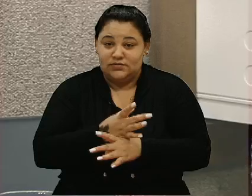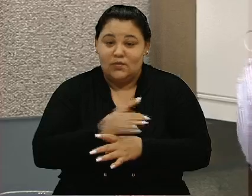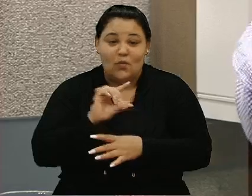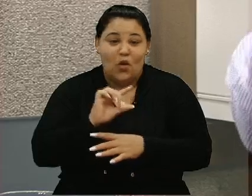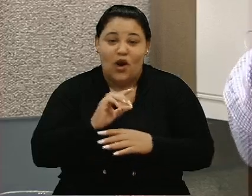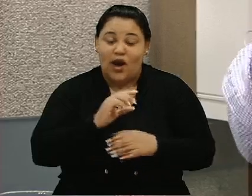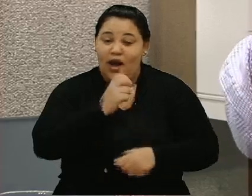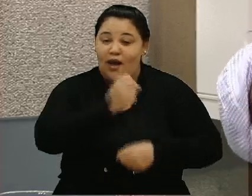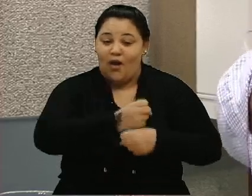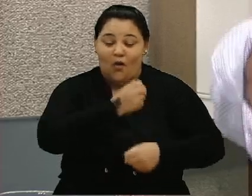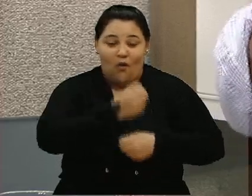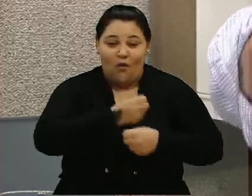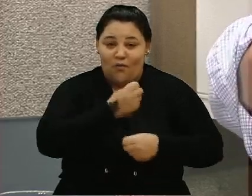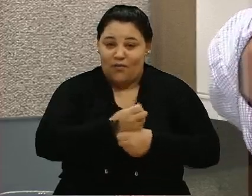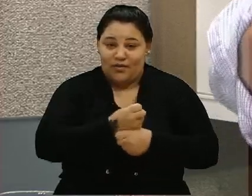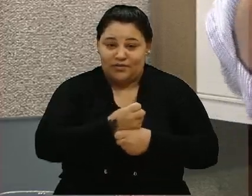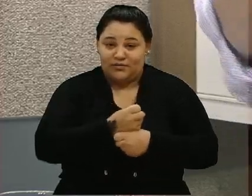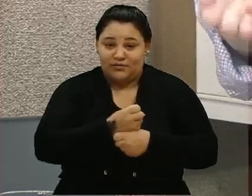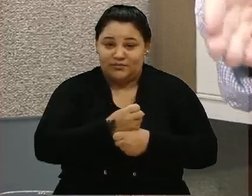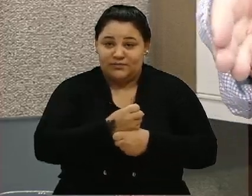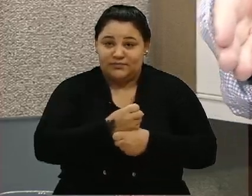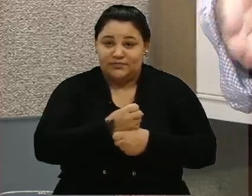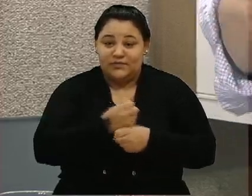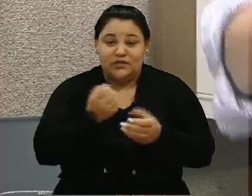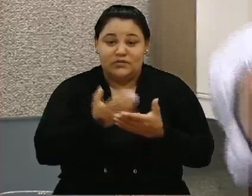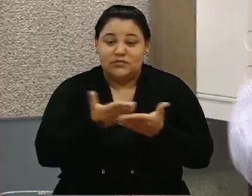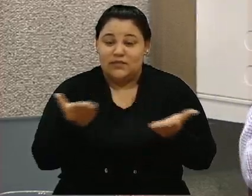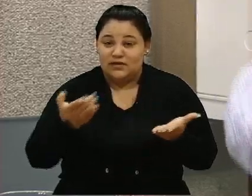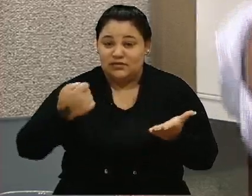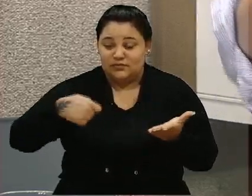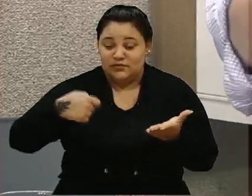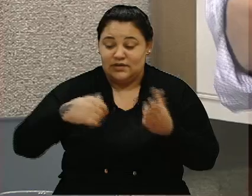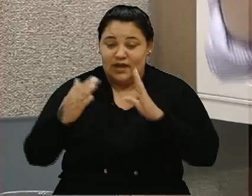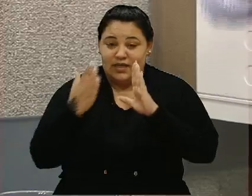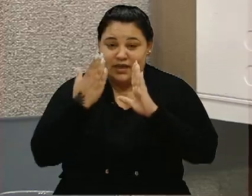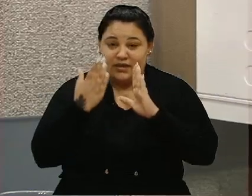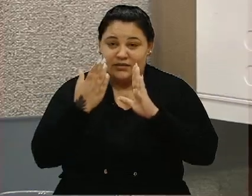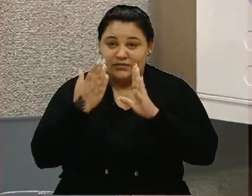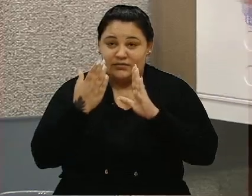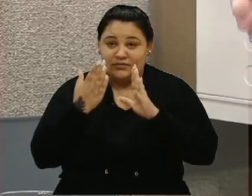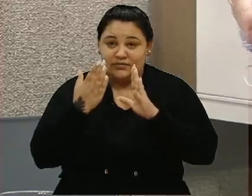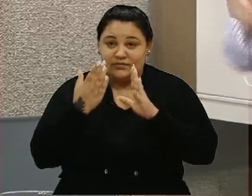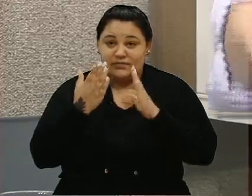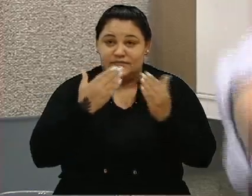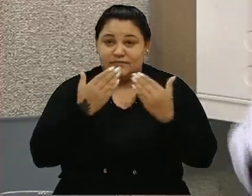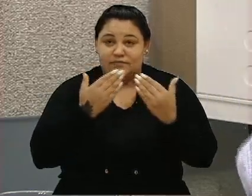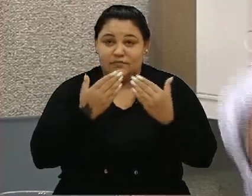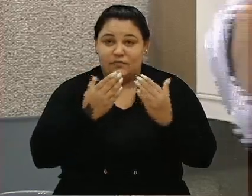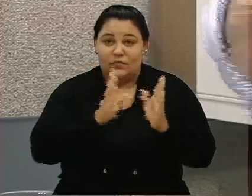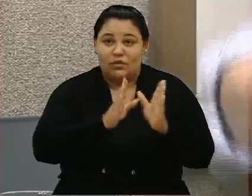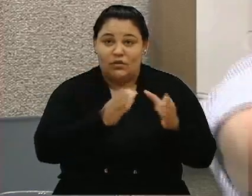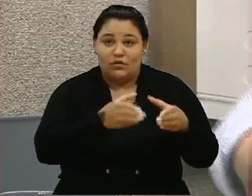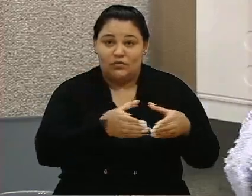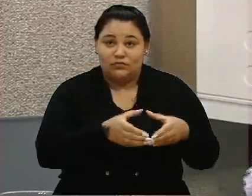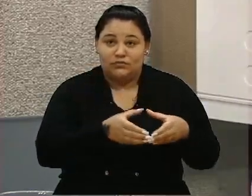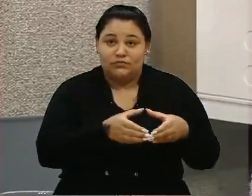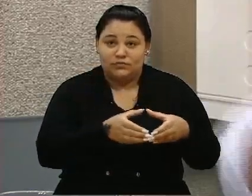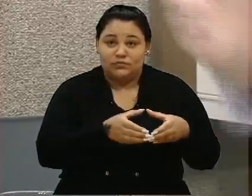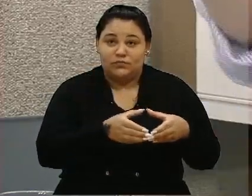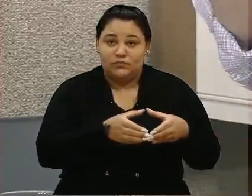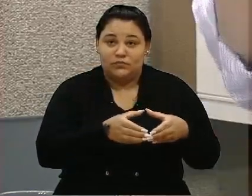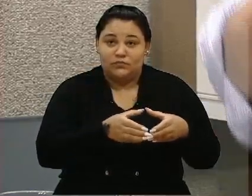reformas. Aquele é um espaço que obrigatoriamente vai ter que passar pela análise do DIPAC, do Conselho do Patrimônio Histórico. Então, vamos ganhar